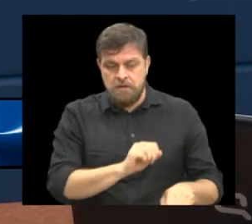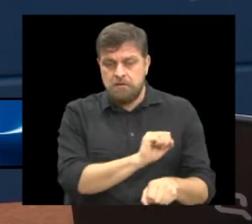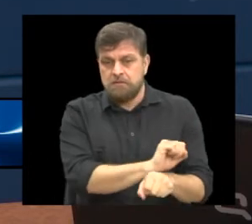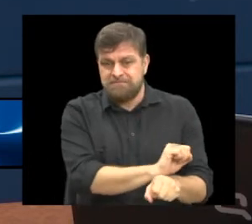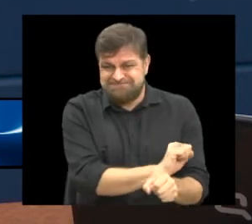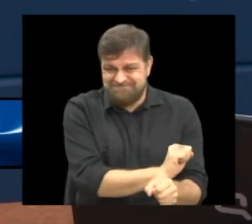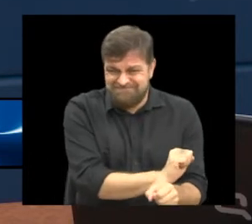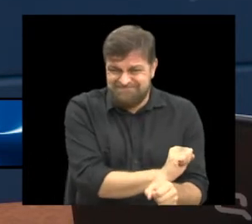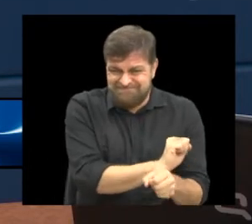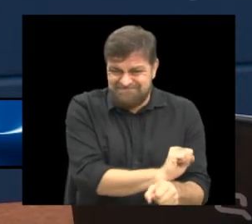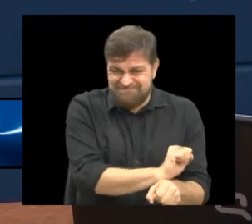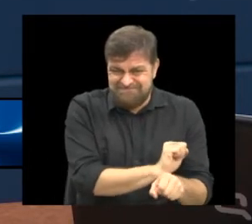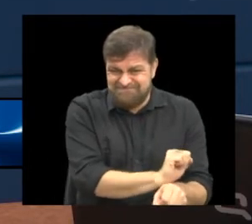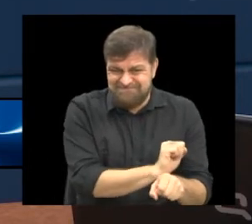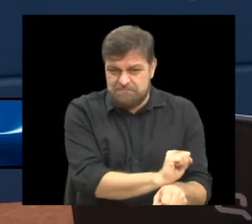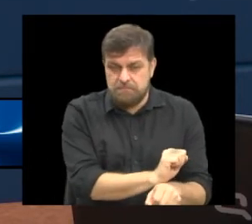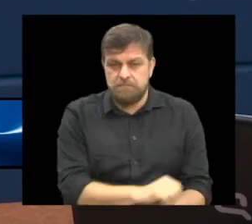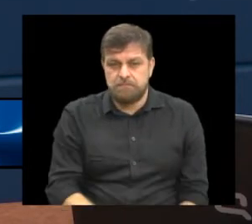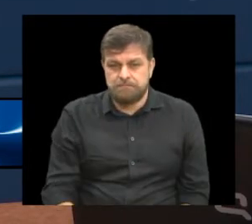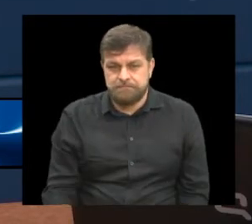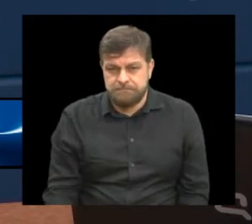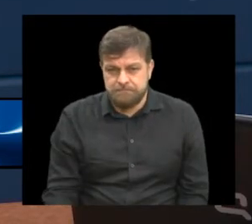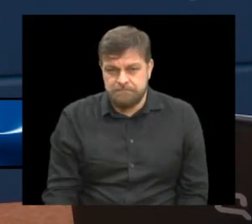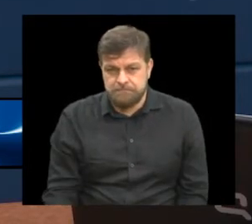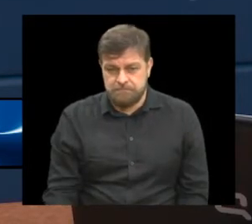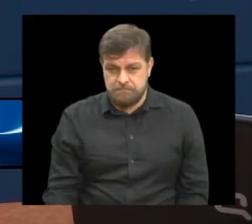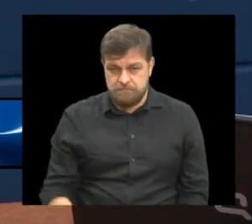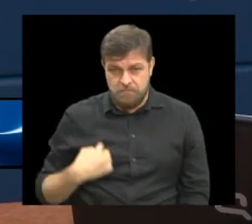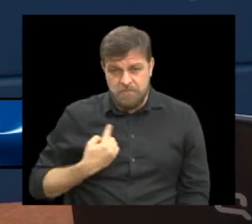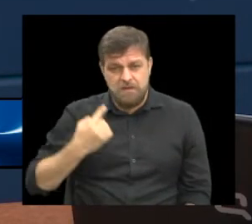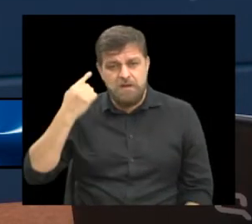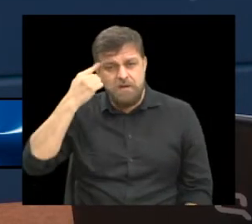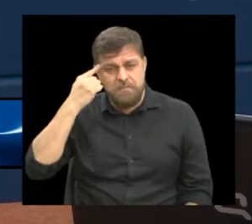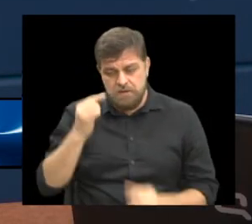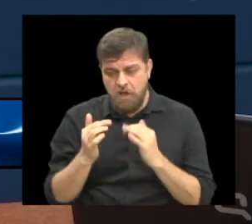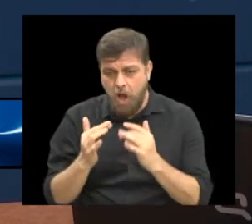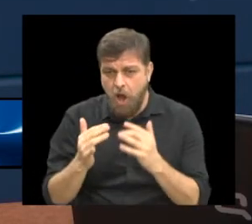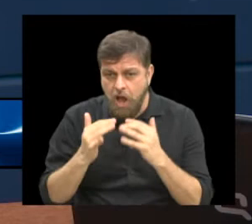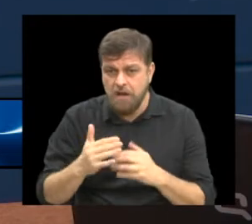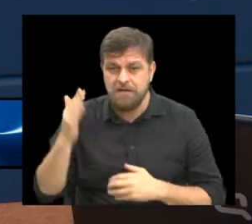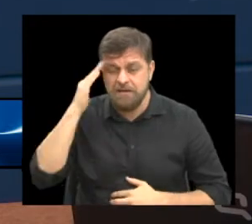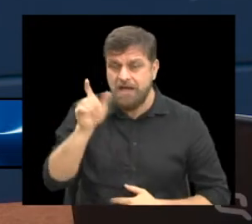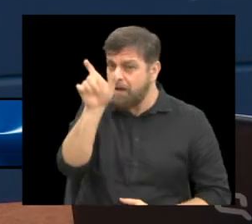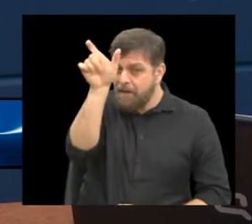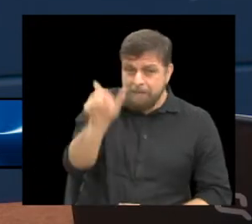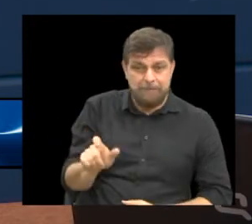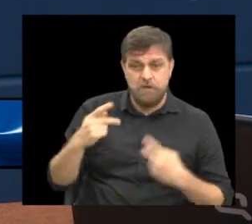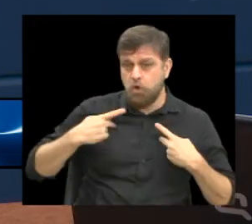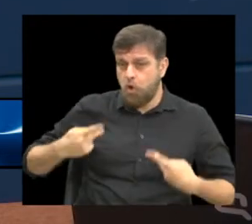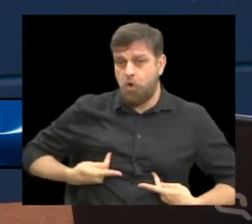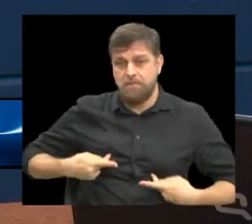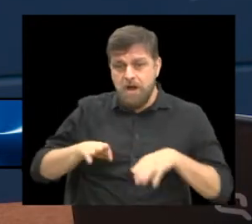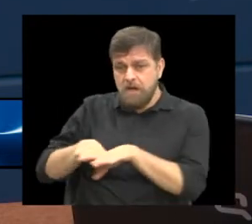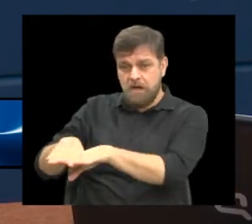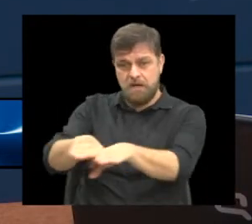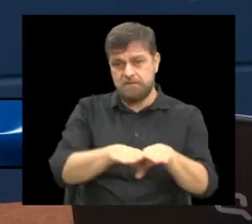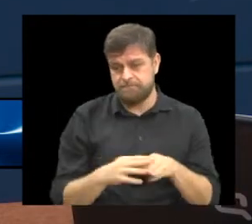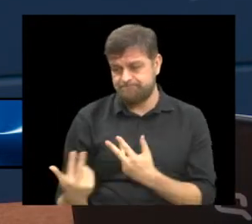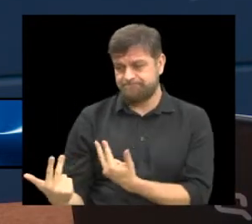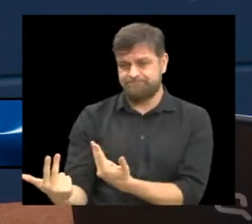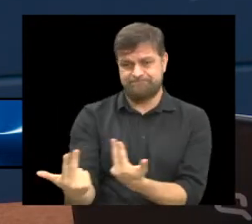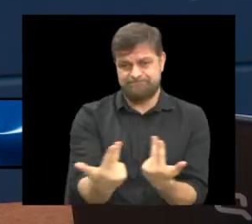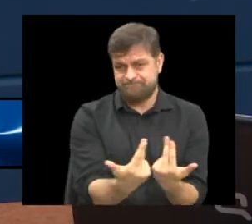posição. Então, eu acho que assim, quando a gente pensar no autista, a gente não pode esquecer que ele é ser humano. Ele é igual a qualquer